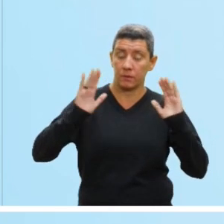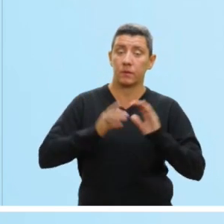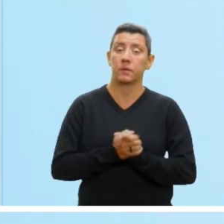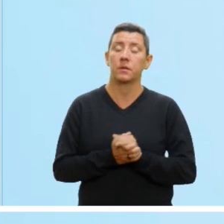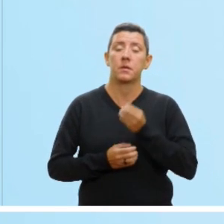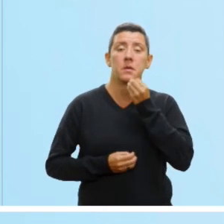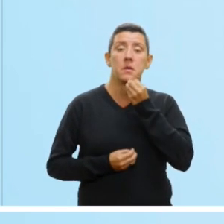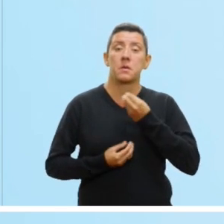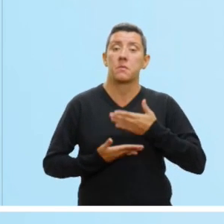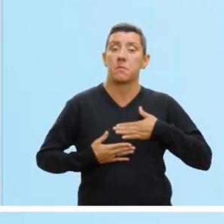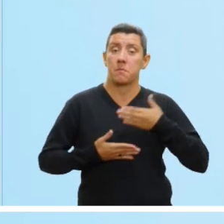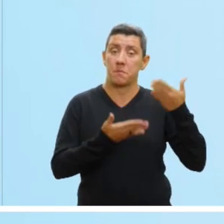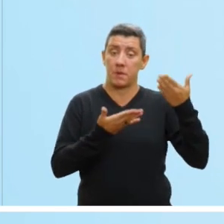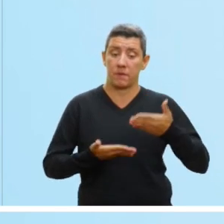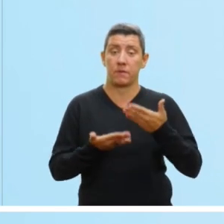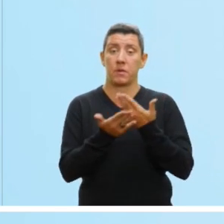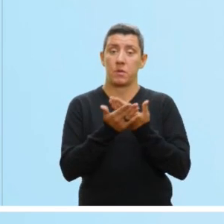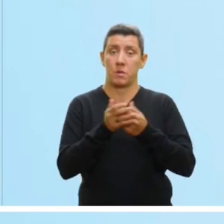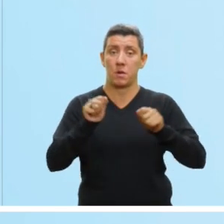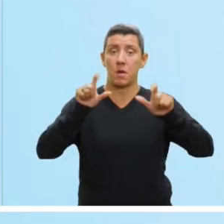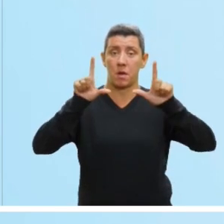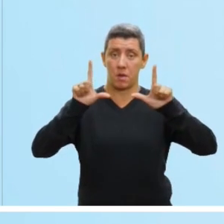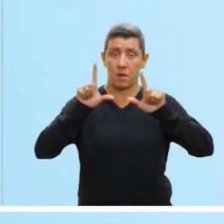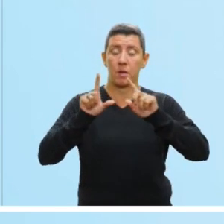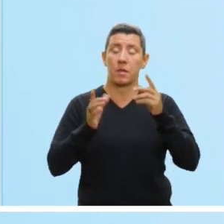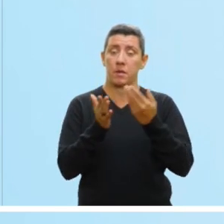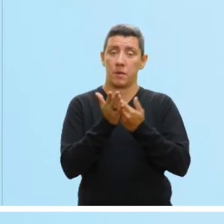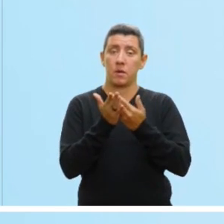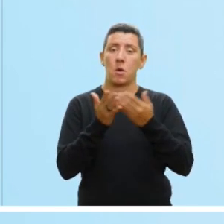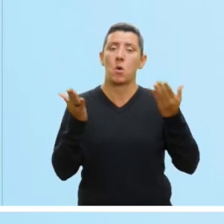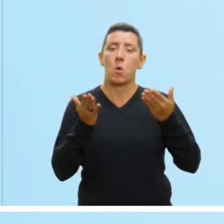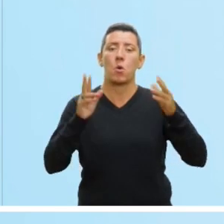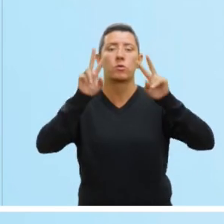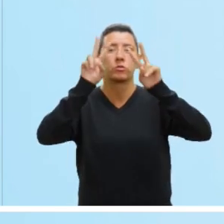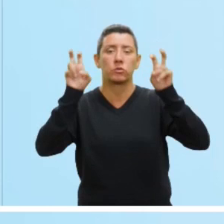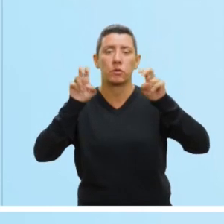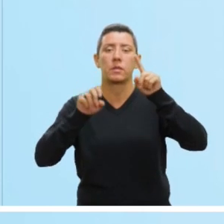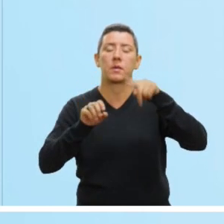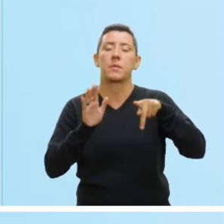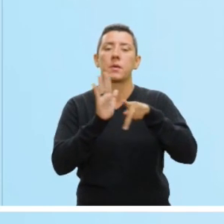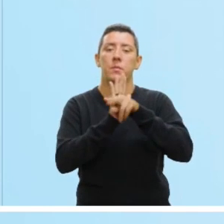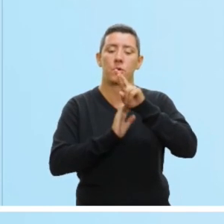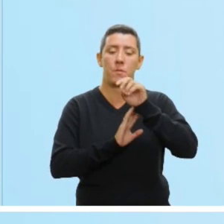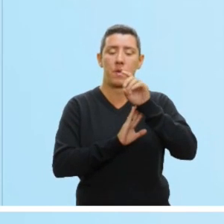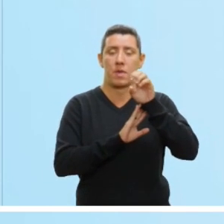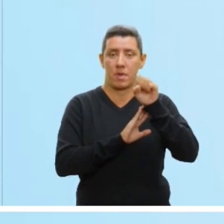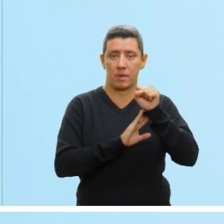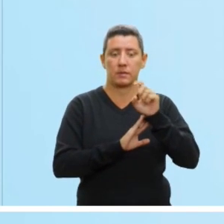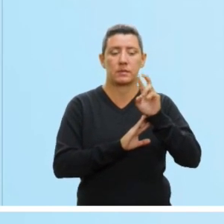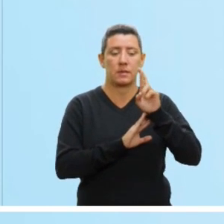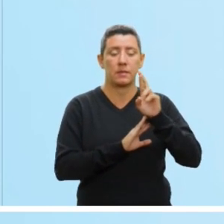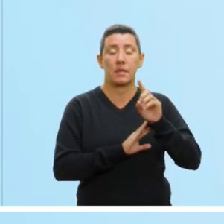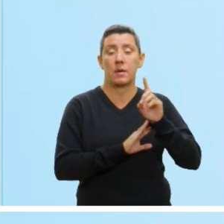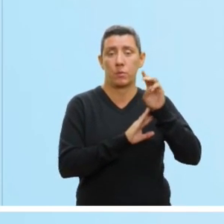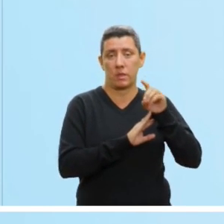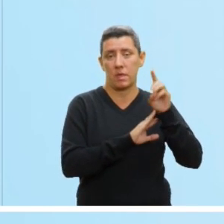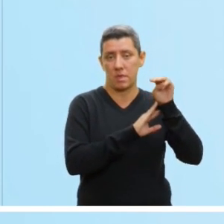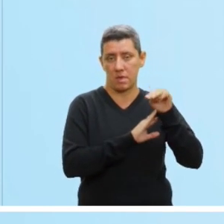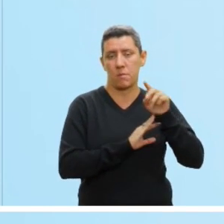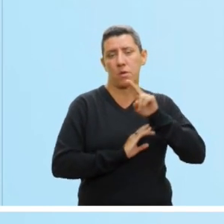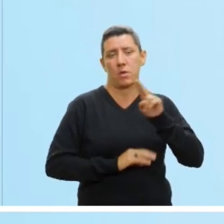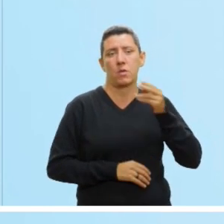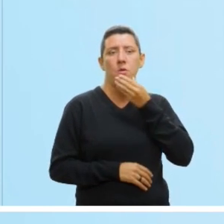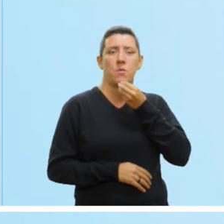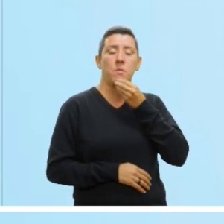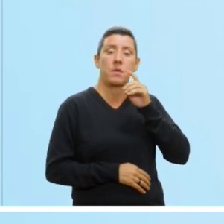Bem-vindo a mais um Open Class Huawei. O tema de hoje vai ser redes óticas DWDM. Meu nome é Danilo Fernandes, eu sou gerente de produtos